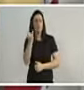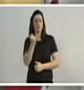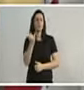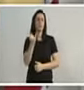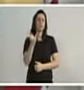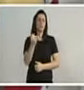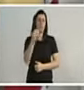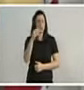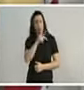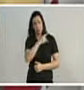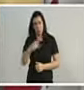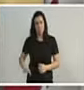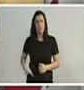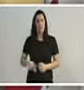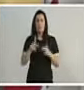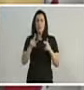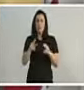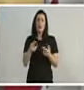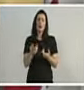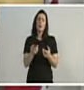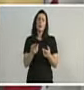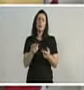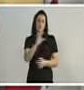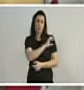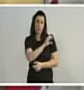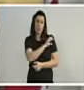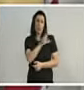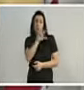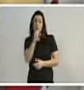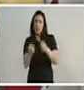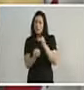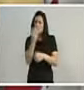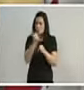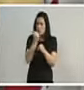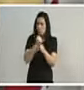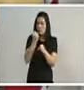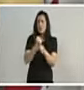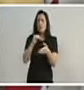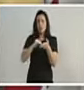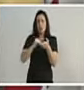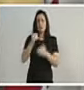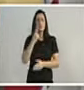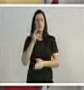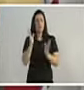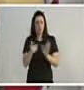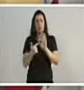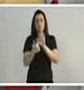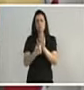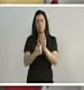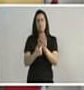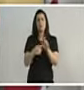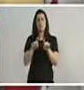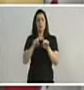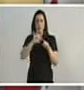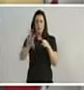foi no caso das creches que deve ser é construída símbolo agora em blumenau onde a própria secretária início já está com isso das